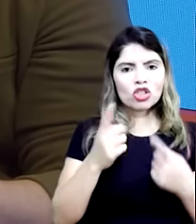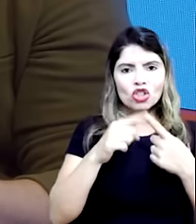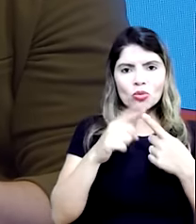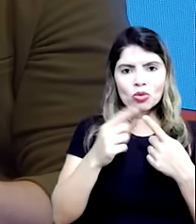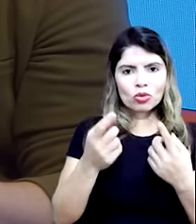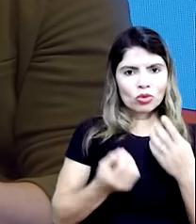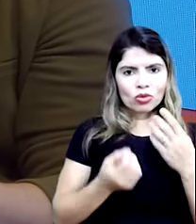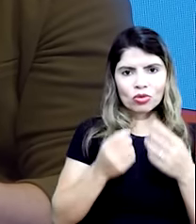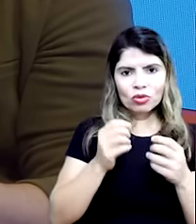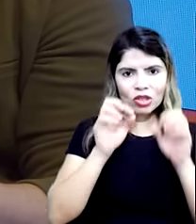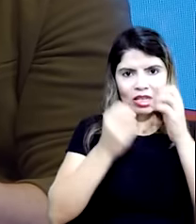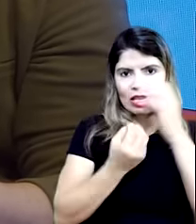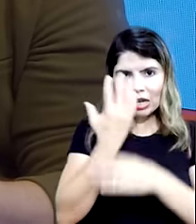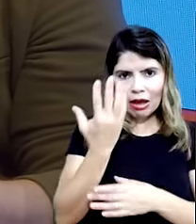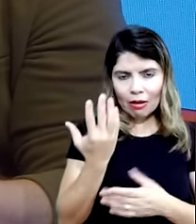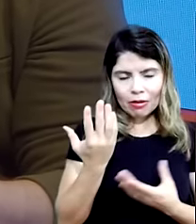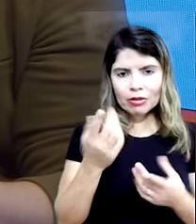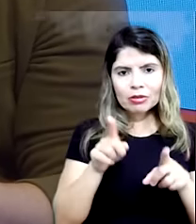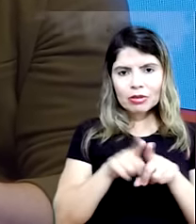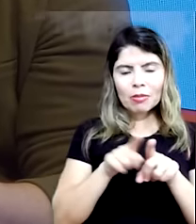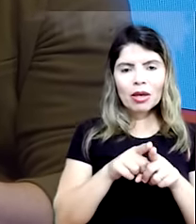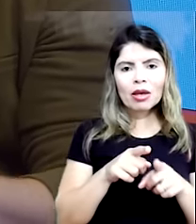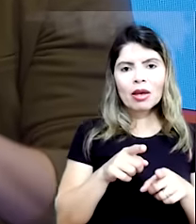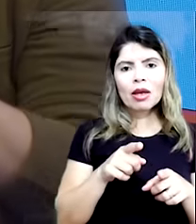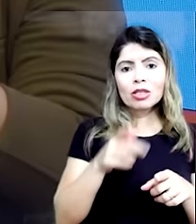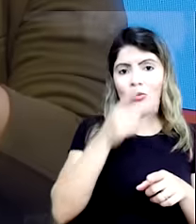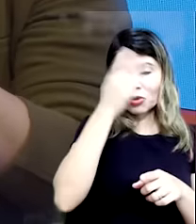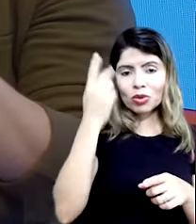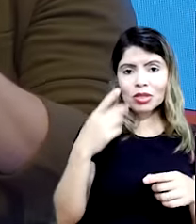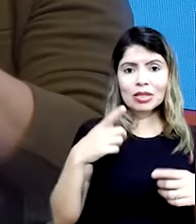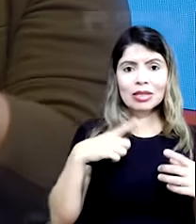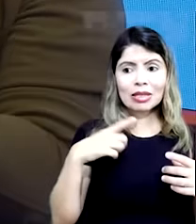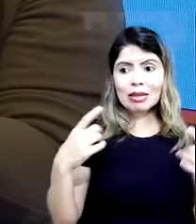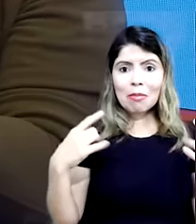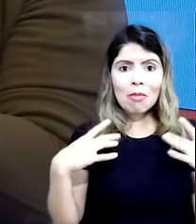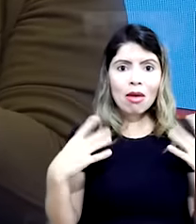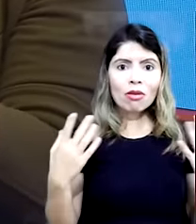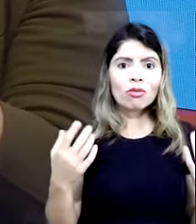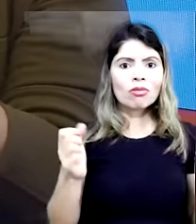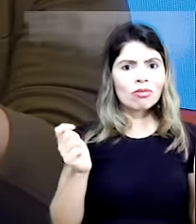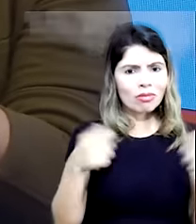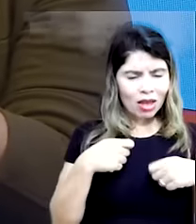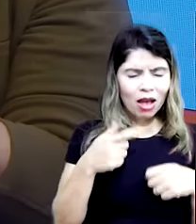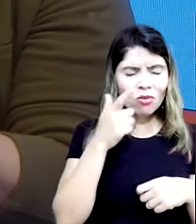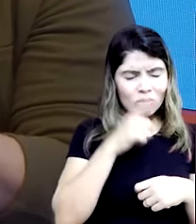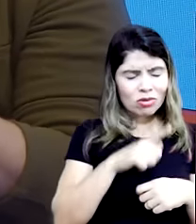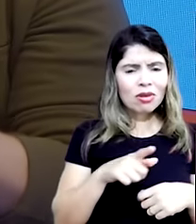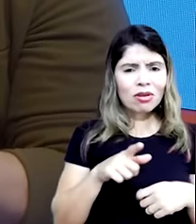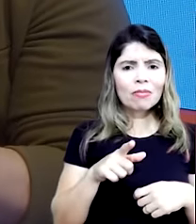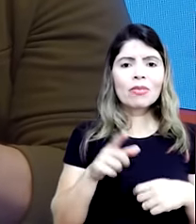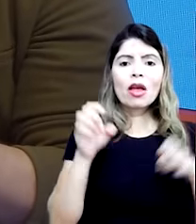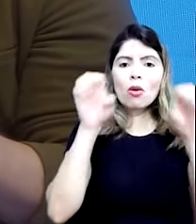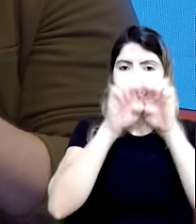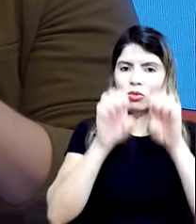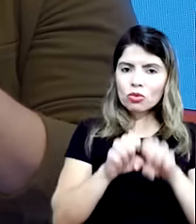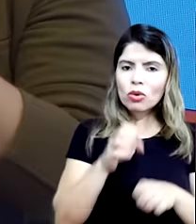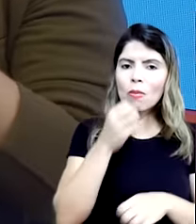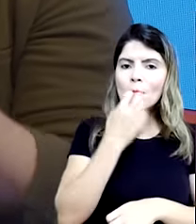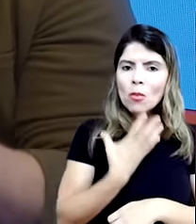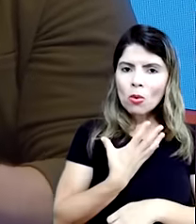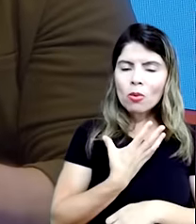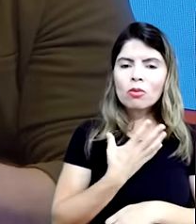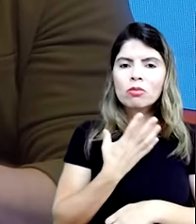de quebrar esse esse receio que as pessoas têm então assim basicamente é uma estrutura muito legal